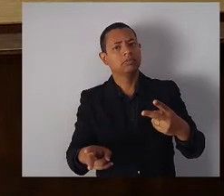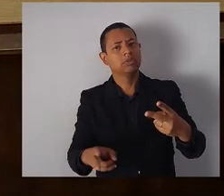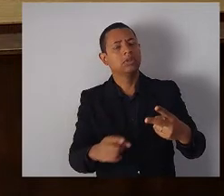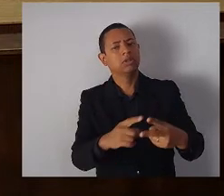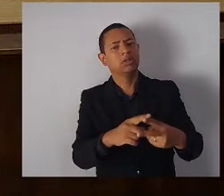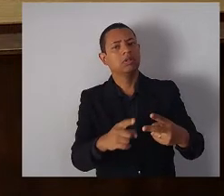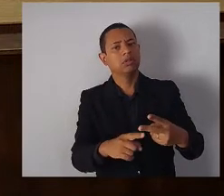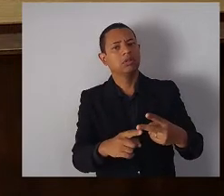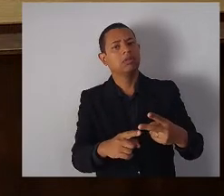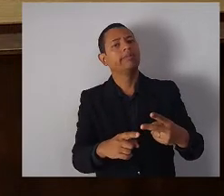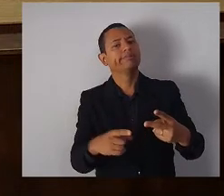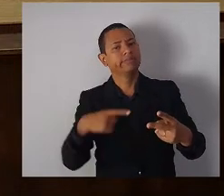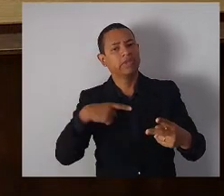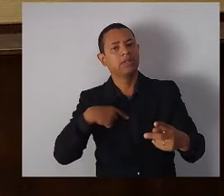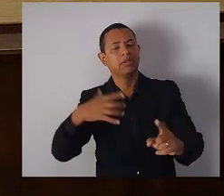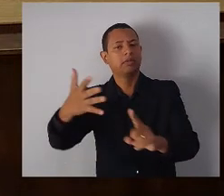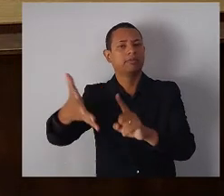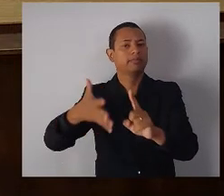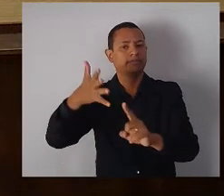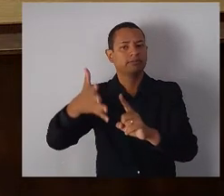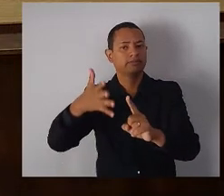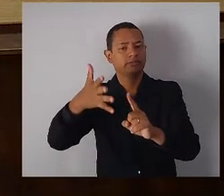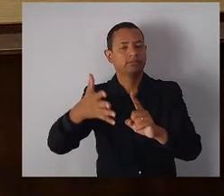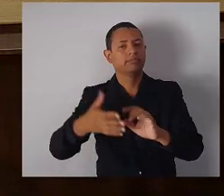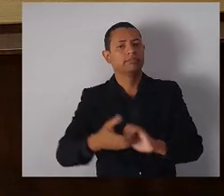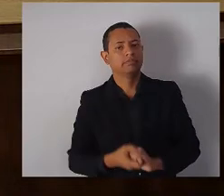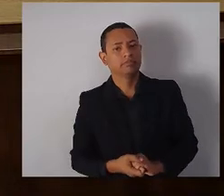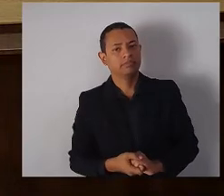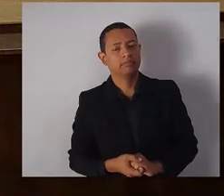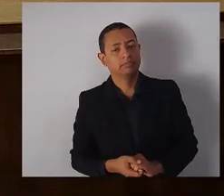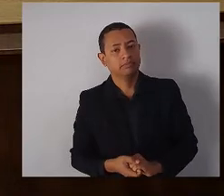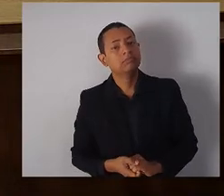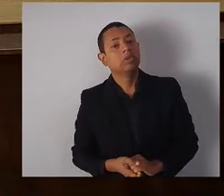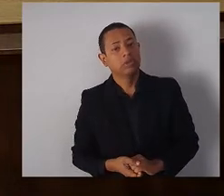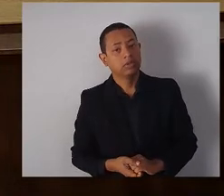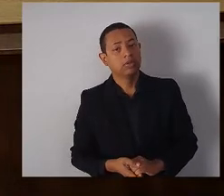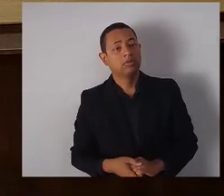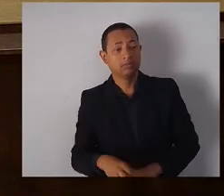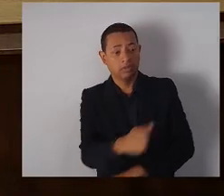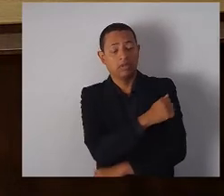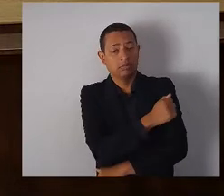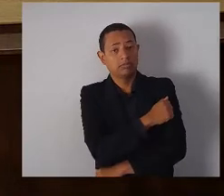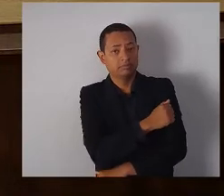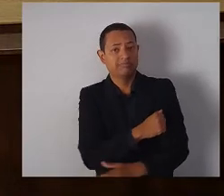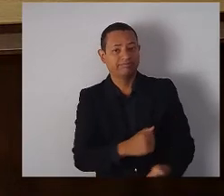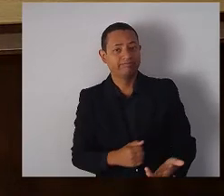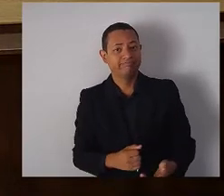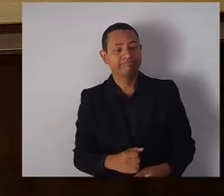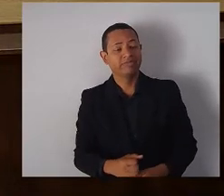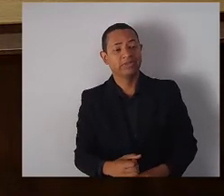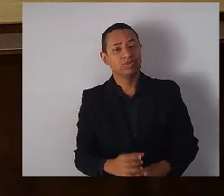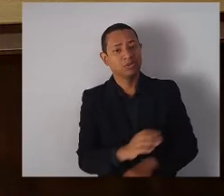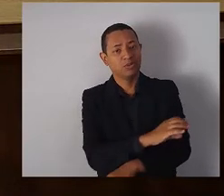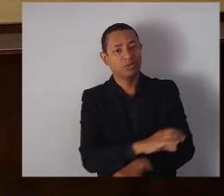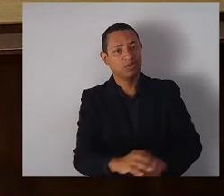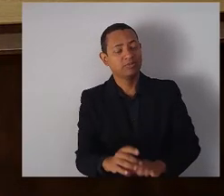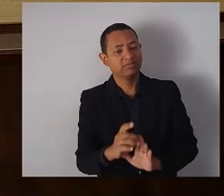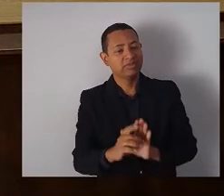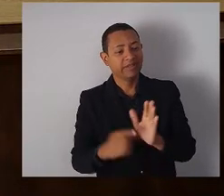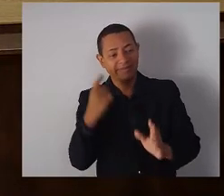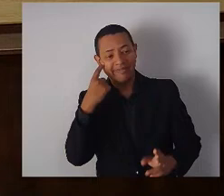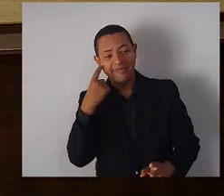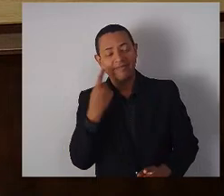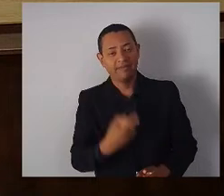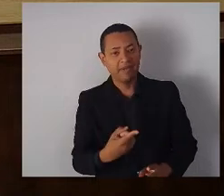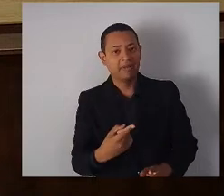têm sustentação oral, né, que era para os alunos de direito, para poder, né, dar oportunidade aos alunos de direito,